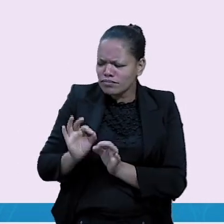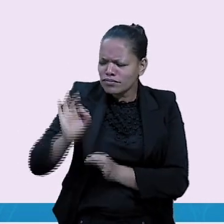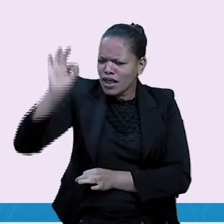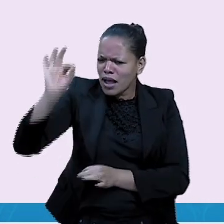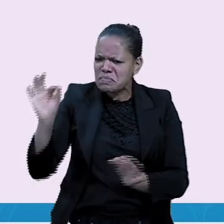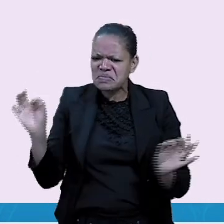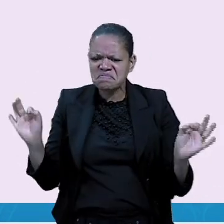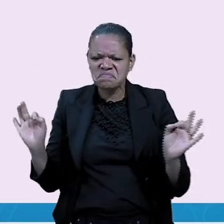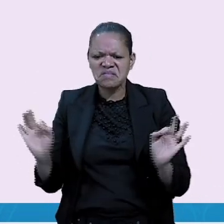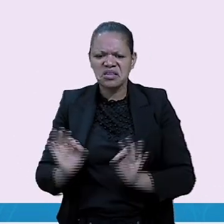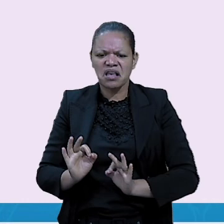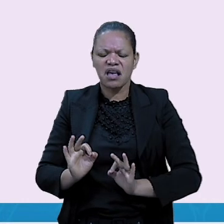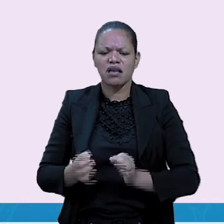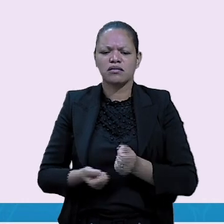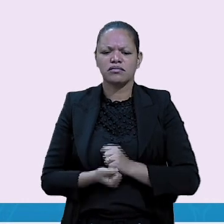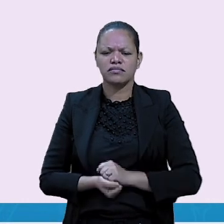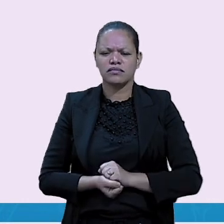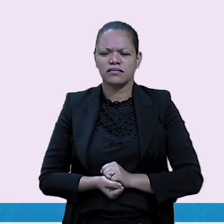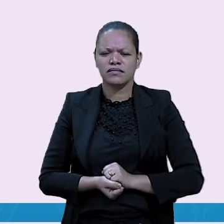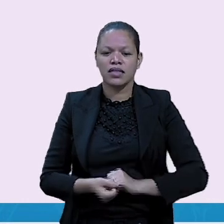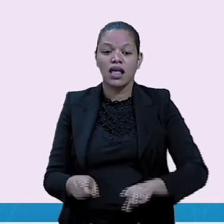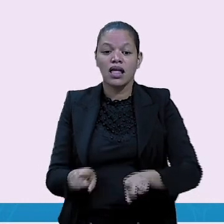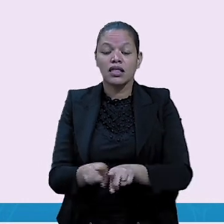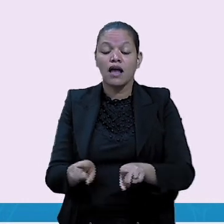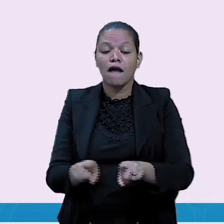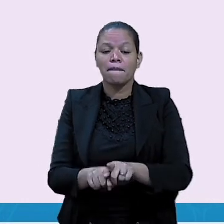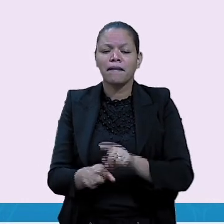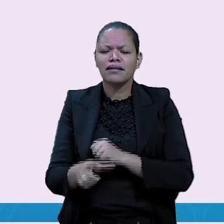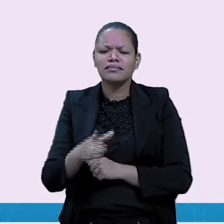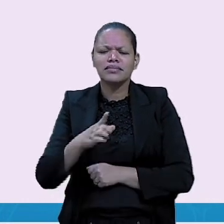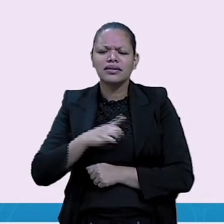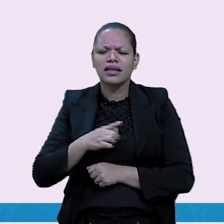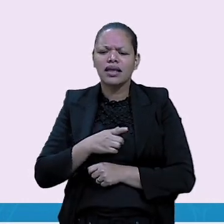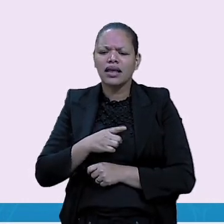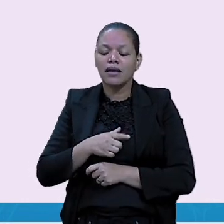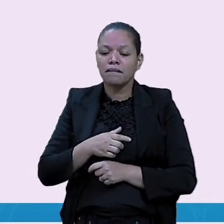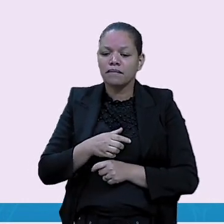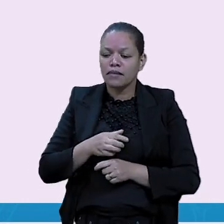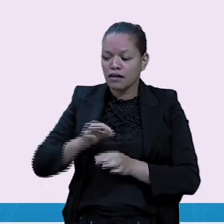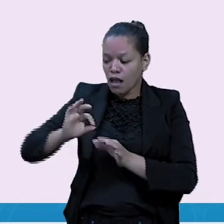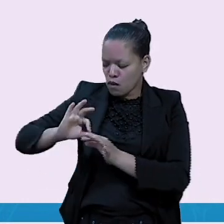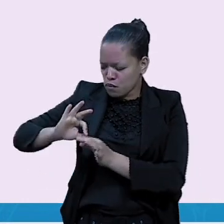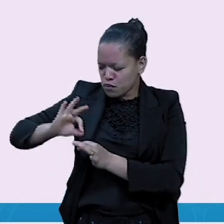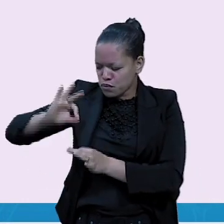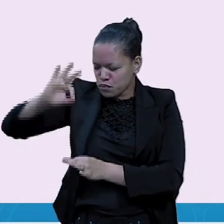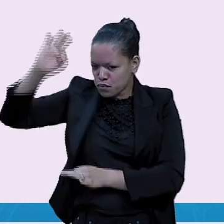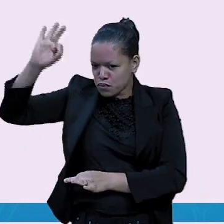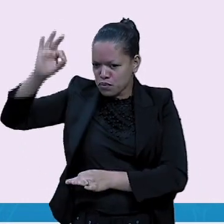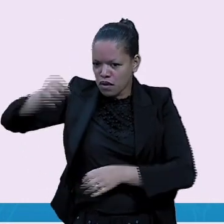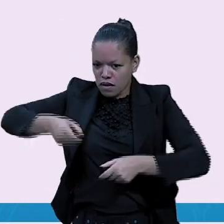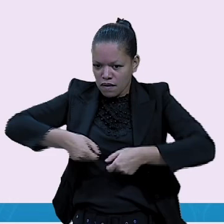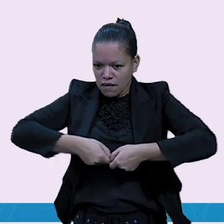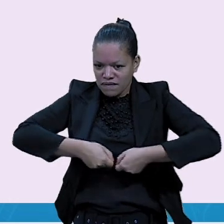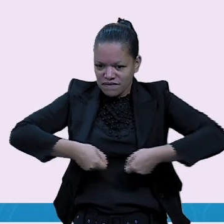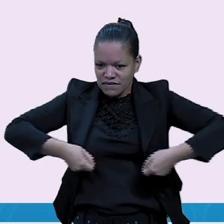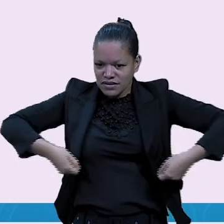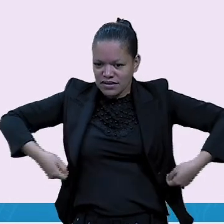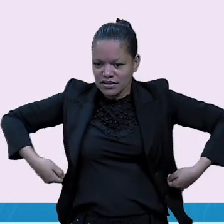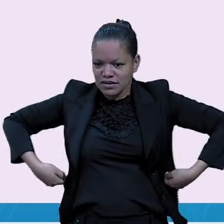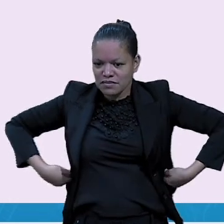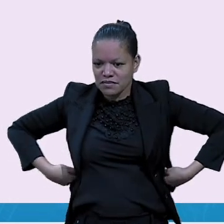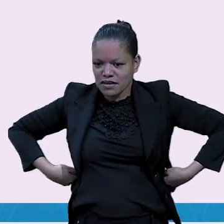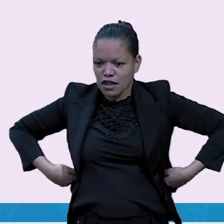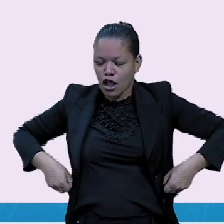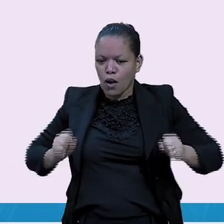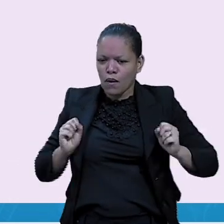que a gente tem é a fita métrica, usado principalmente por costureiras. A professora trouxe aqui como exemplo para